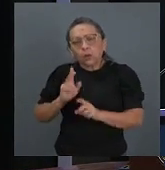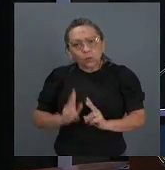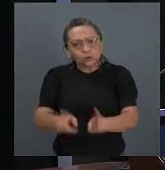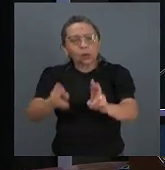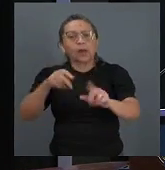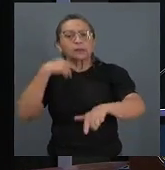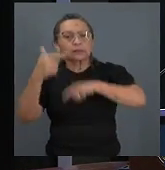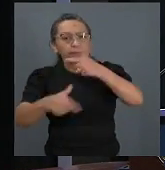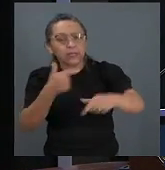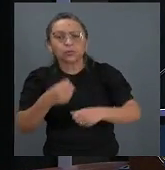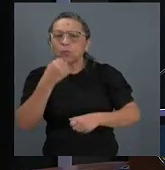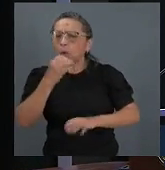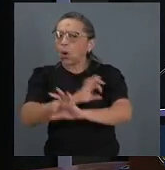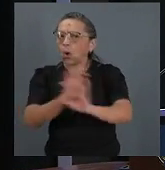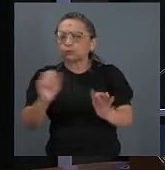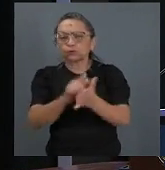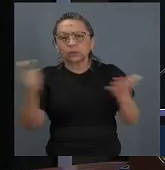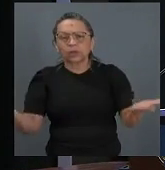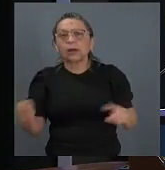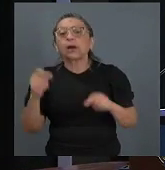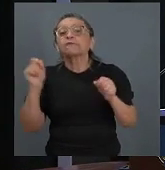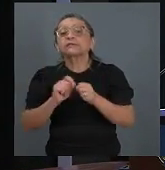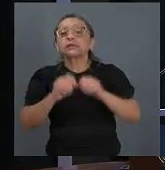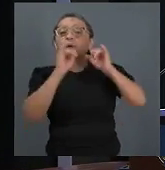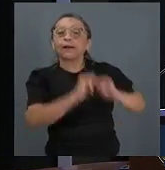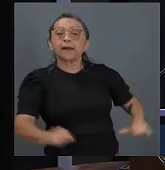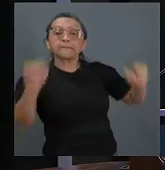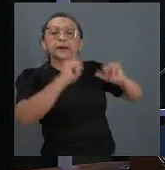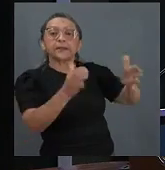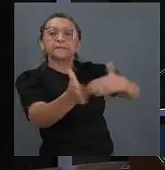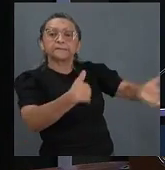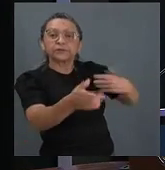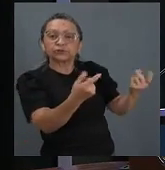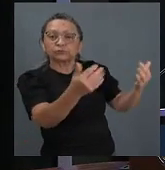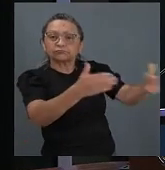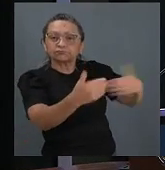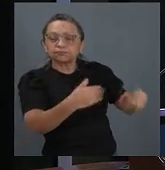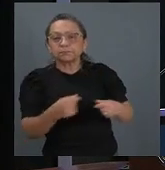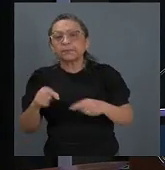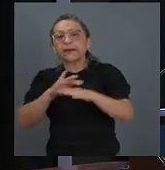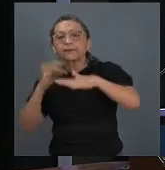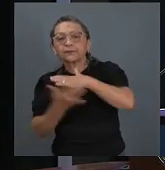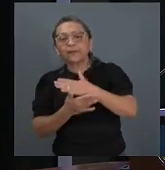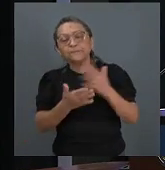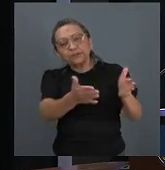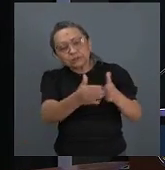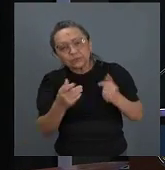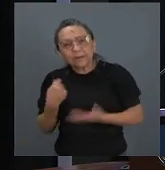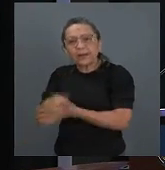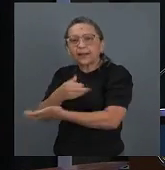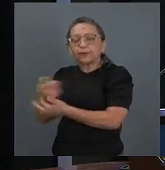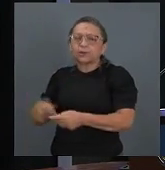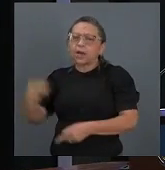praticando bom e sério jornalismo, está fazendo até campanha para arrecadar recursos na rede social. A lógica